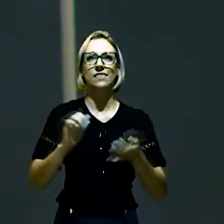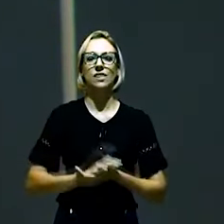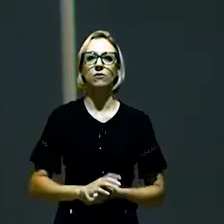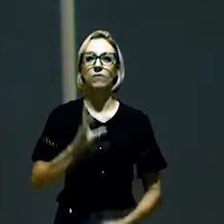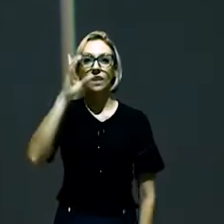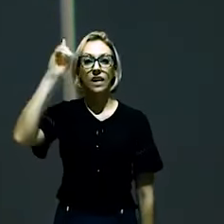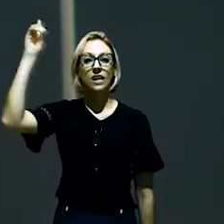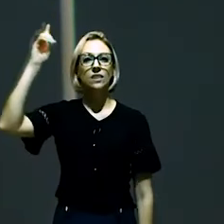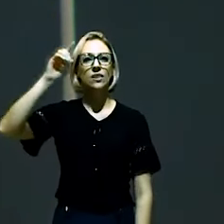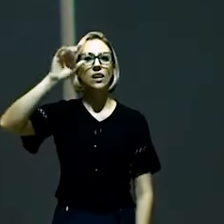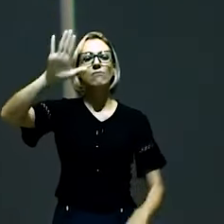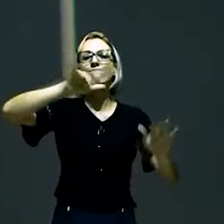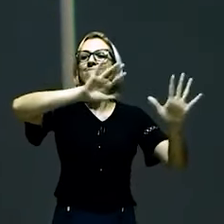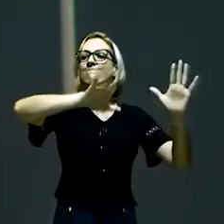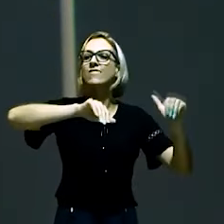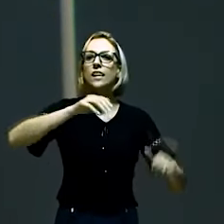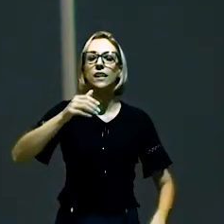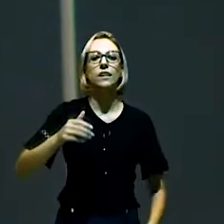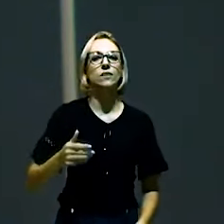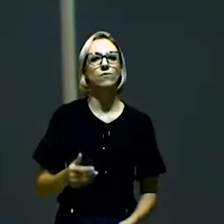Deus te chama a ser mais forte.